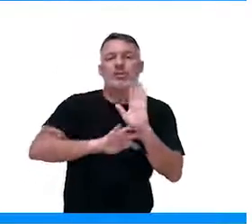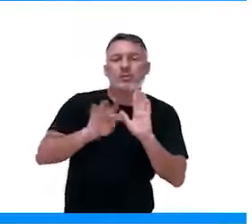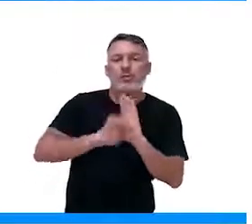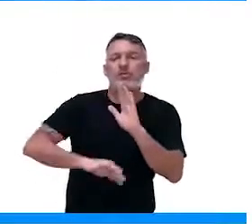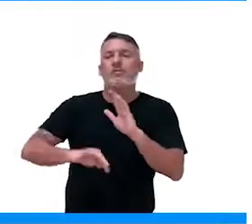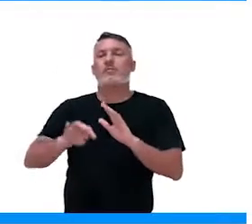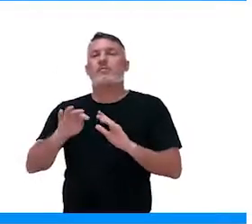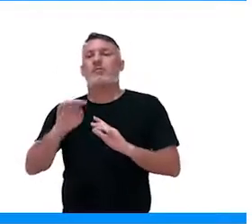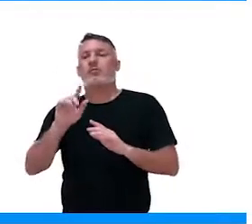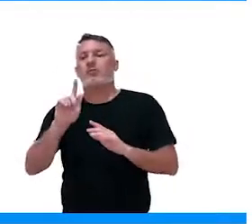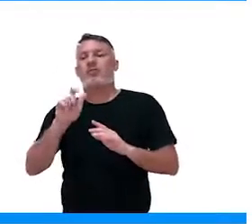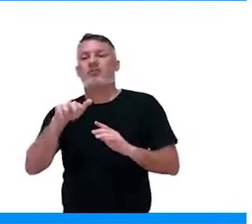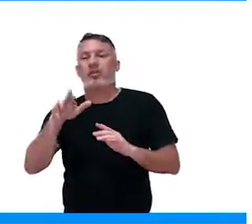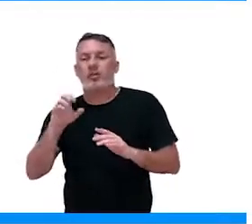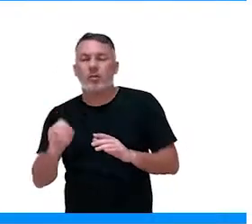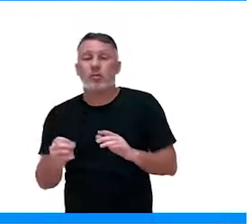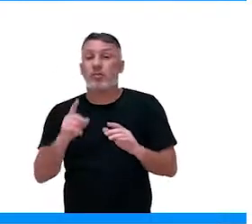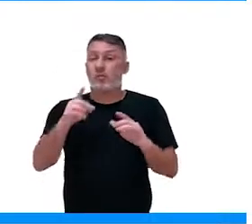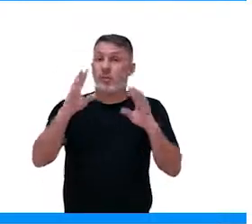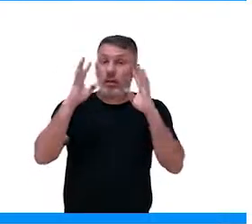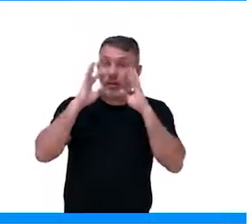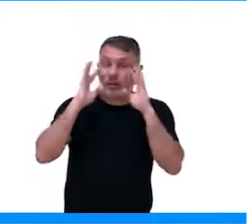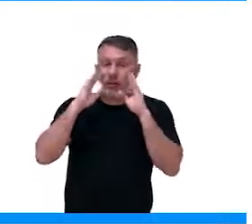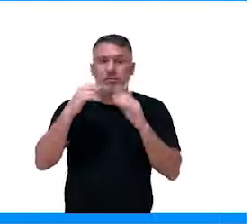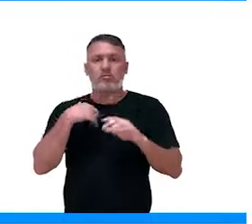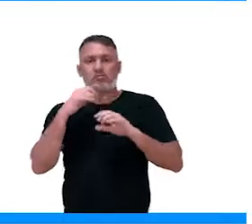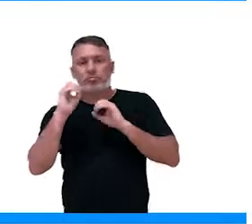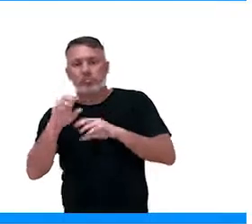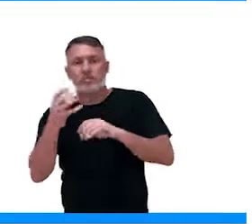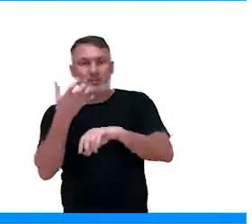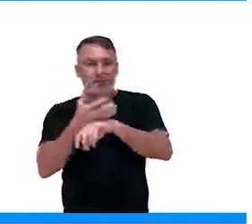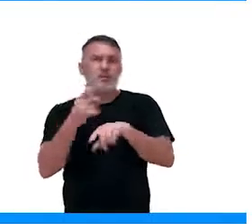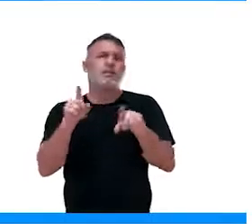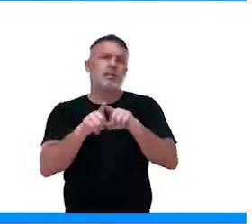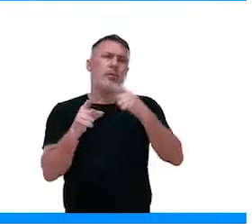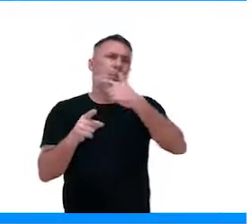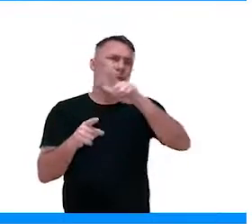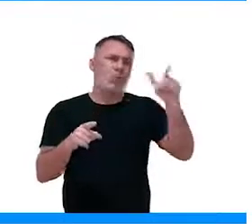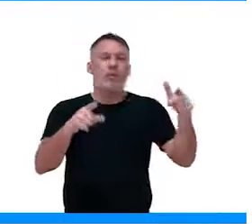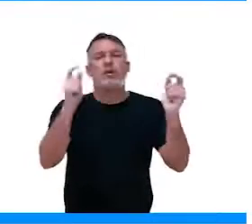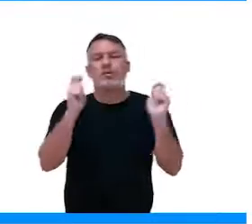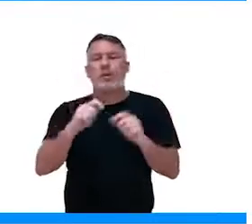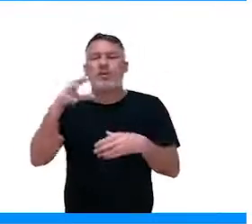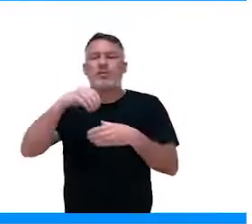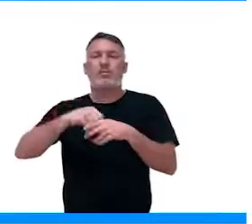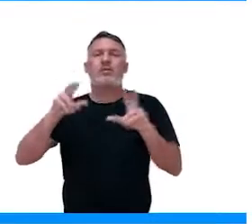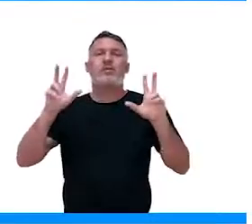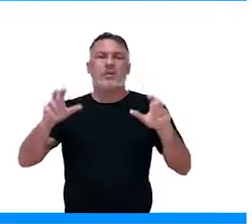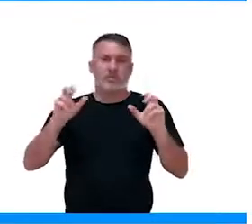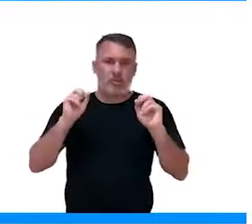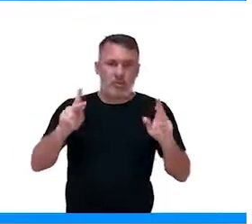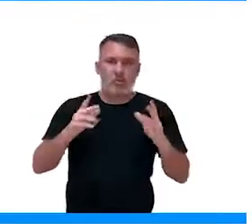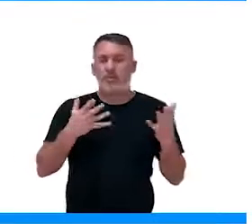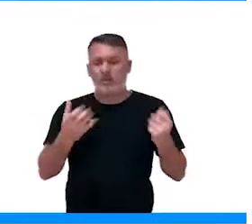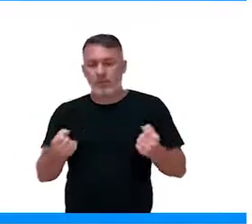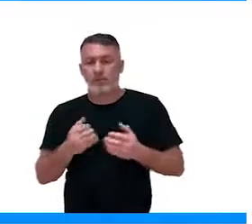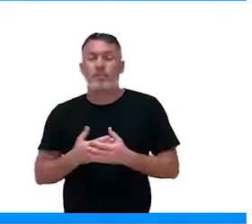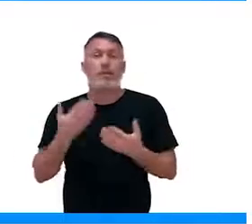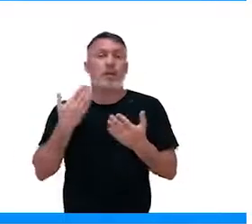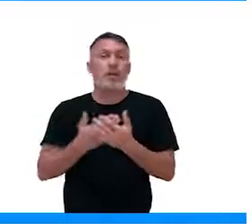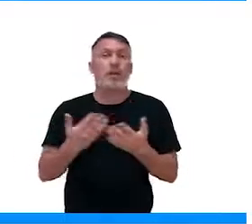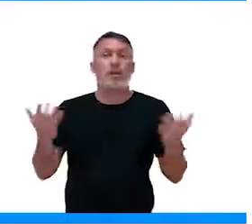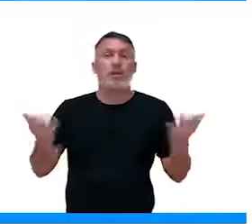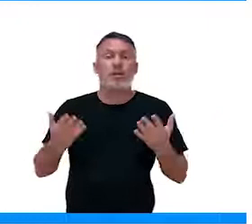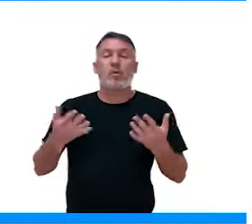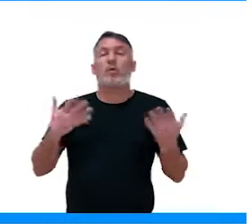tipos textuais. Então, que vocês prestem bastante atenção na minha disciplina, em outras disciplinas, para ficar por dentro do assunto. Então, vamos